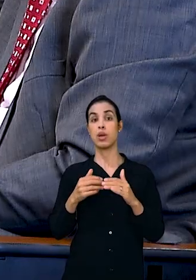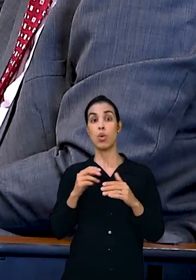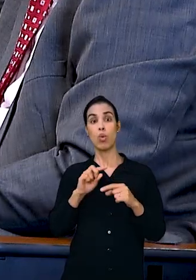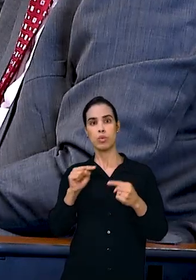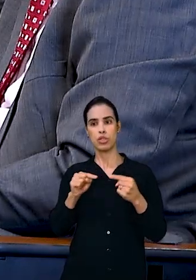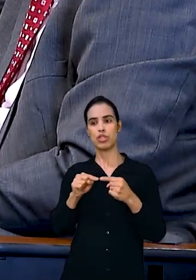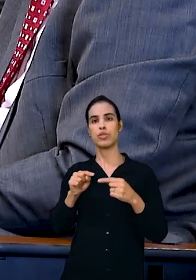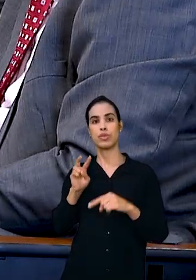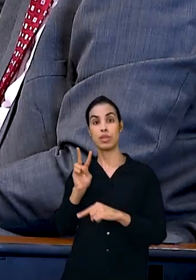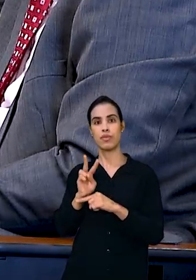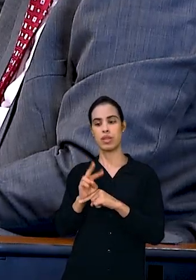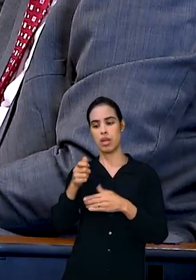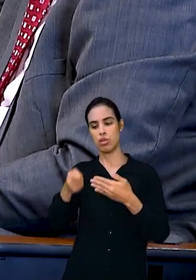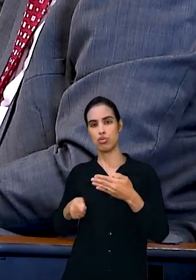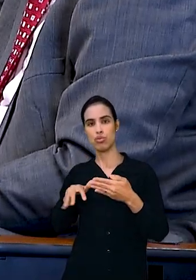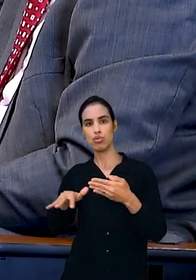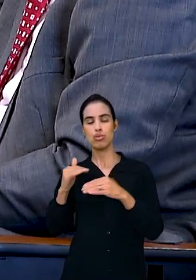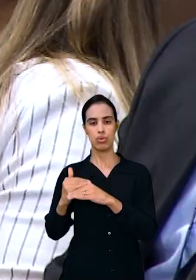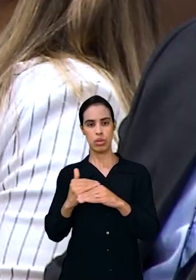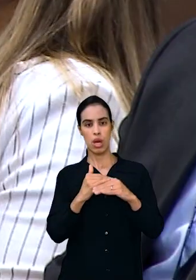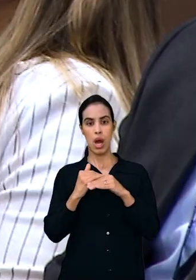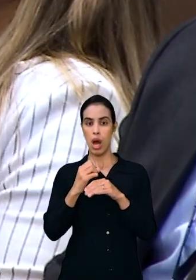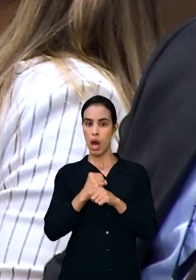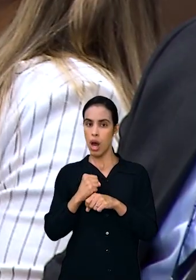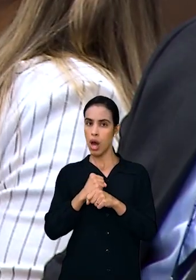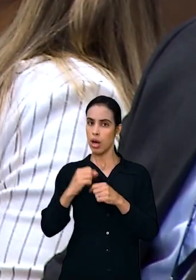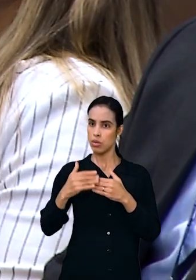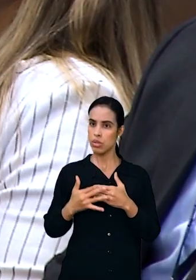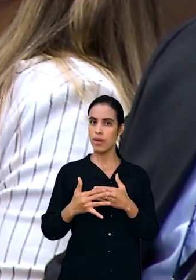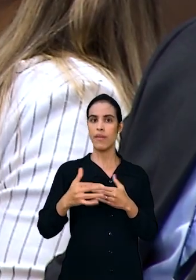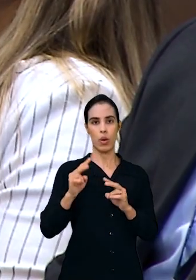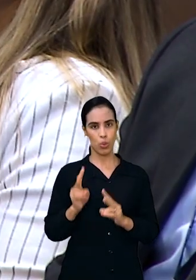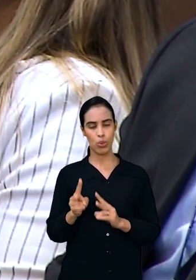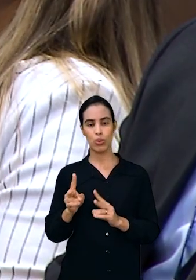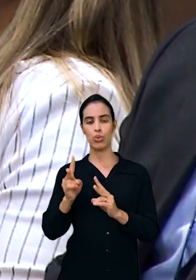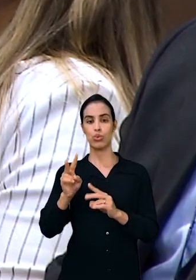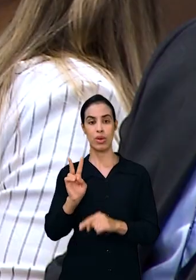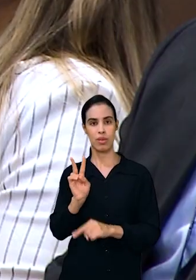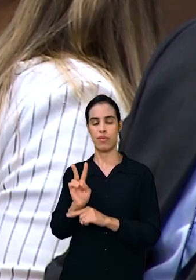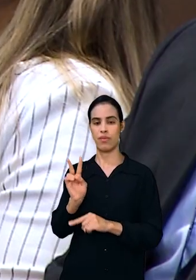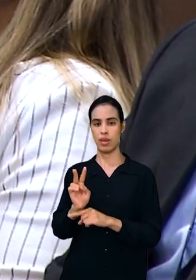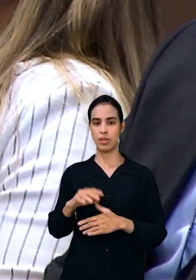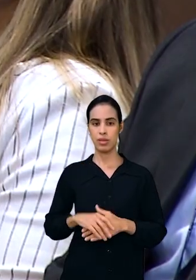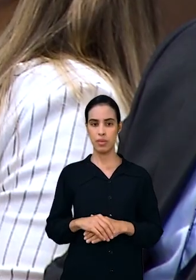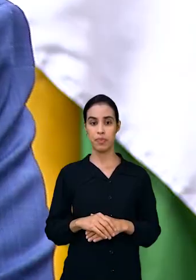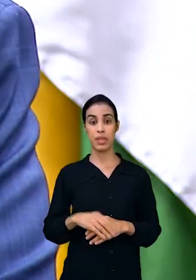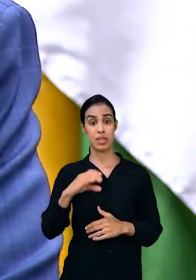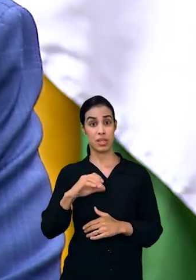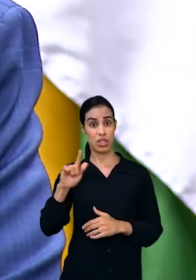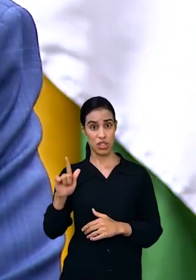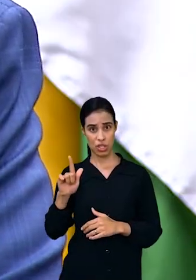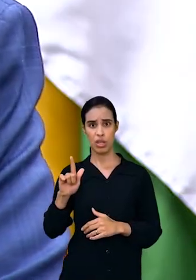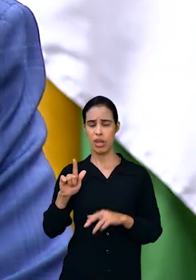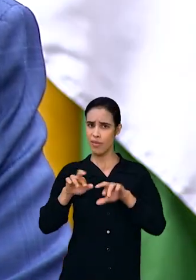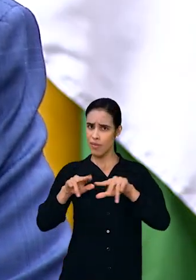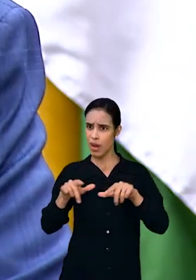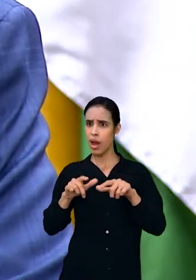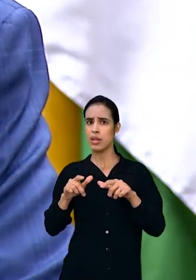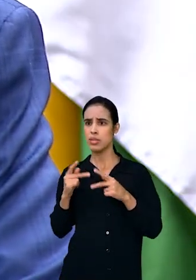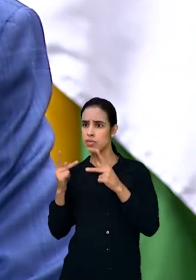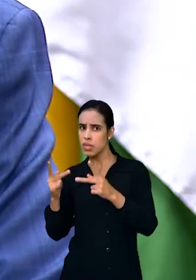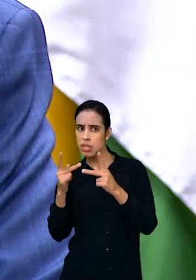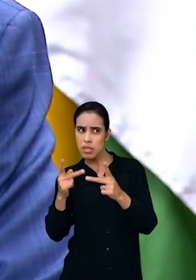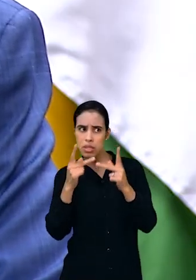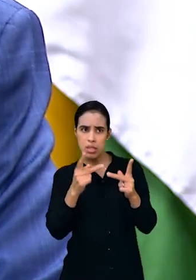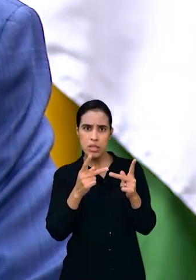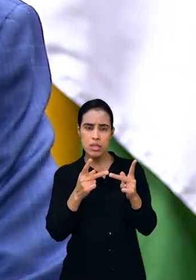meio da uniformização da jurisprudência deve continuar pelos próximos anos na Justiça do Trabalho. A própria Corregedoria, nas